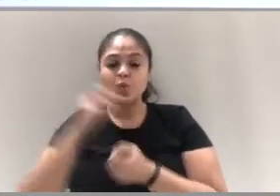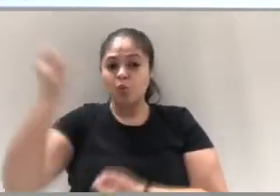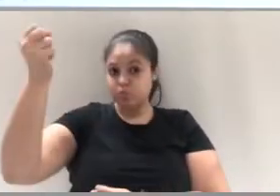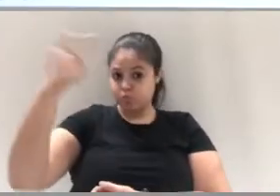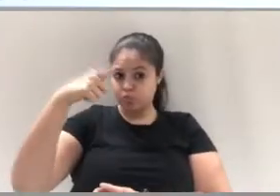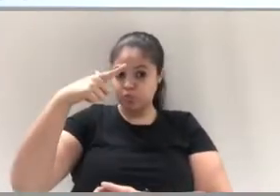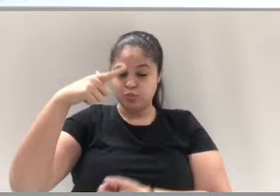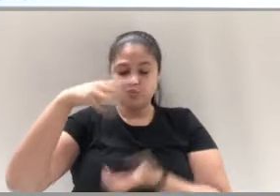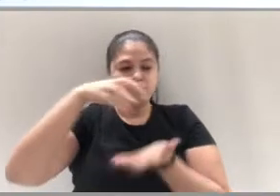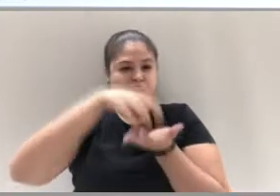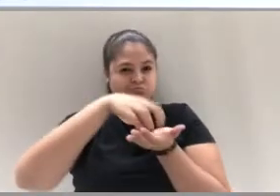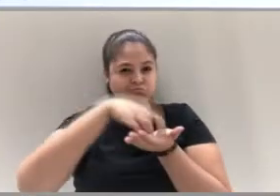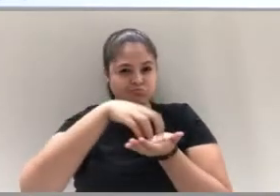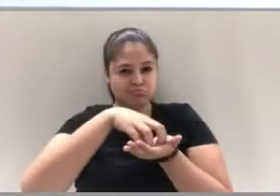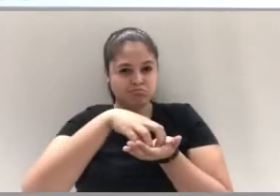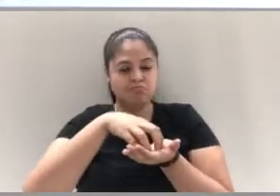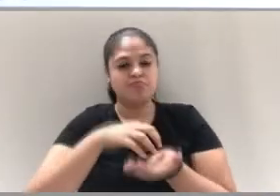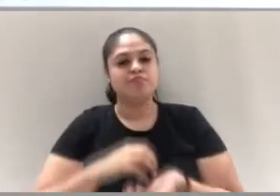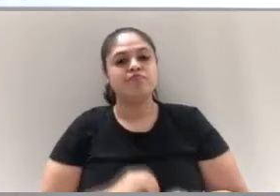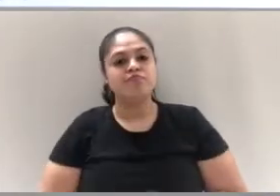o Sol no centro,